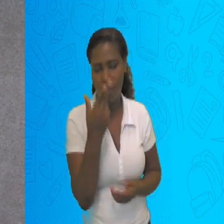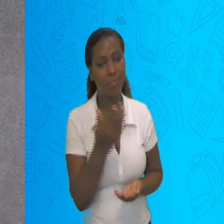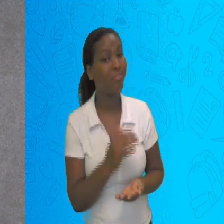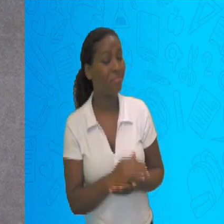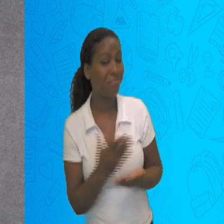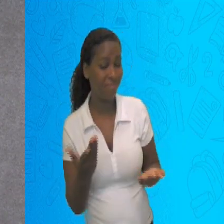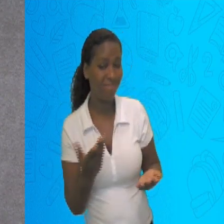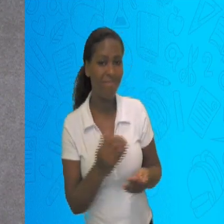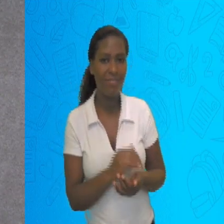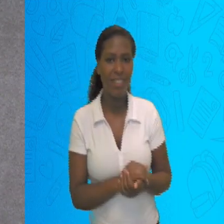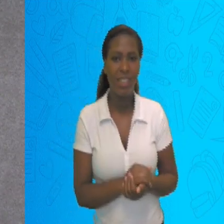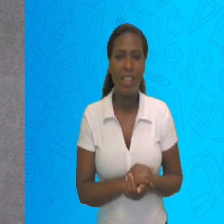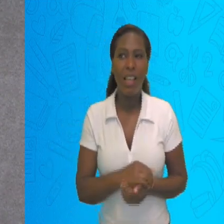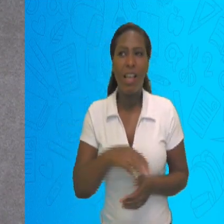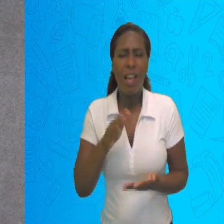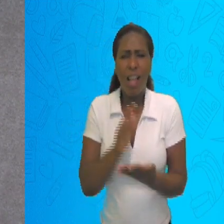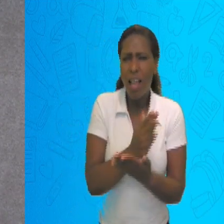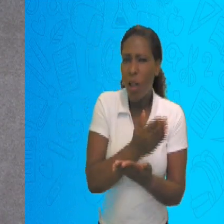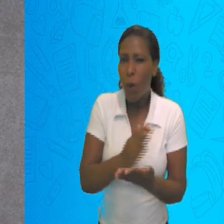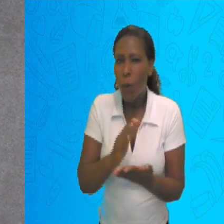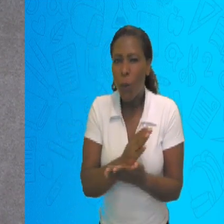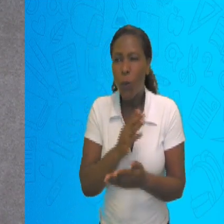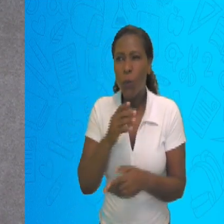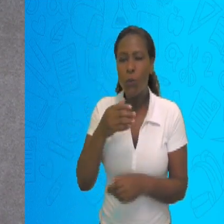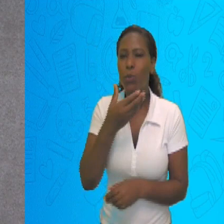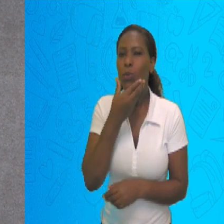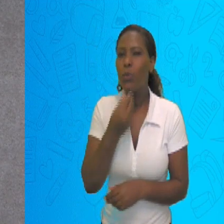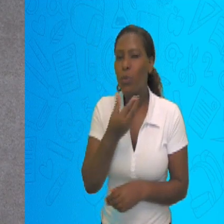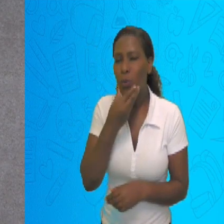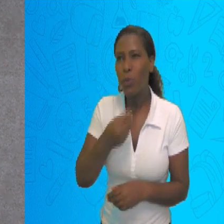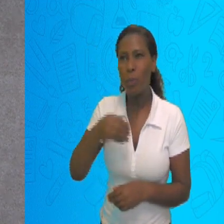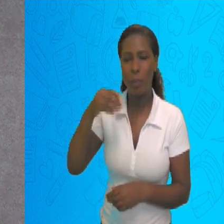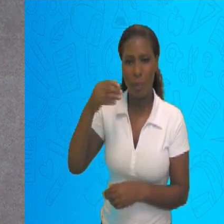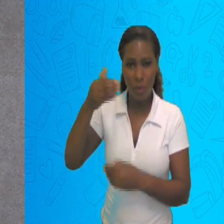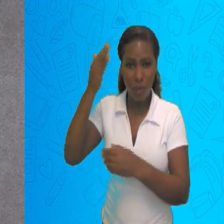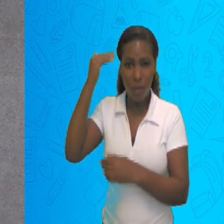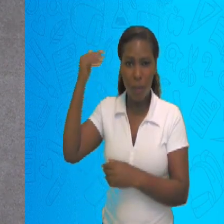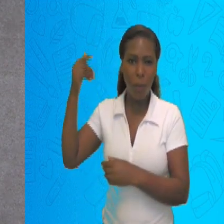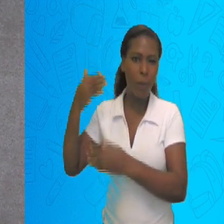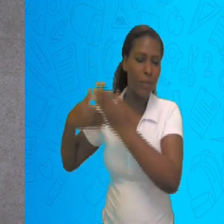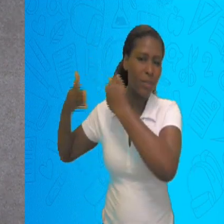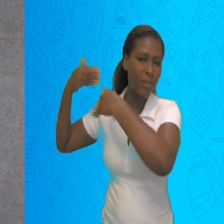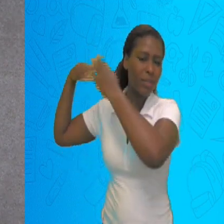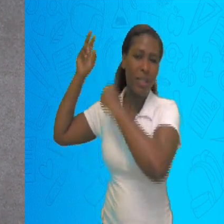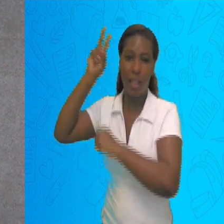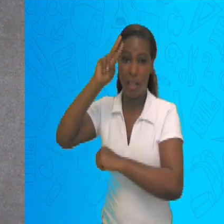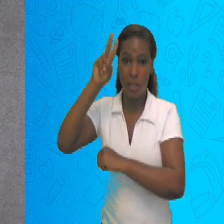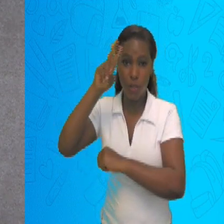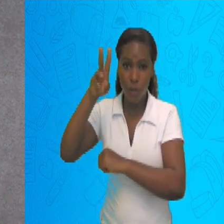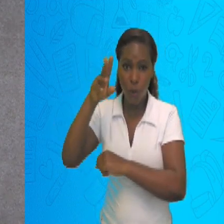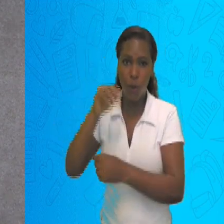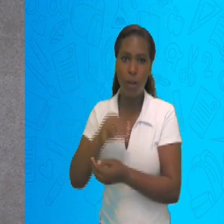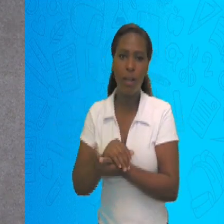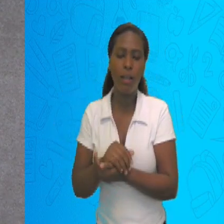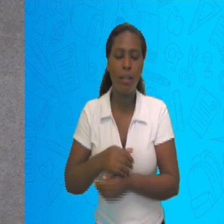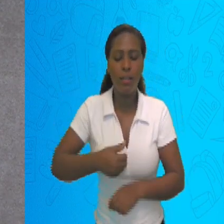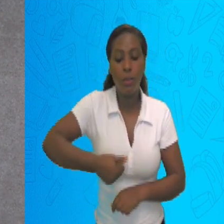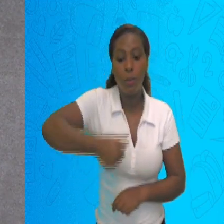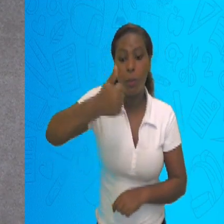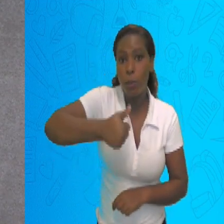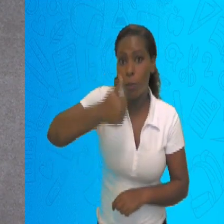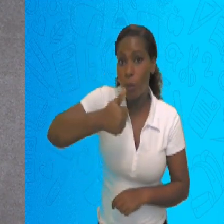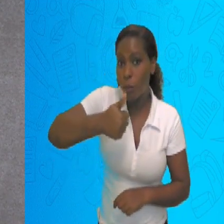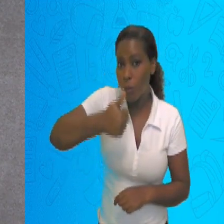eles tiveram este primeiro contato com os portugueses e os indígenas de encontro, deram